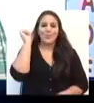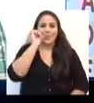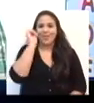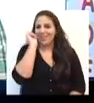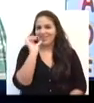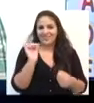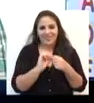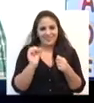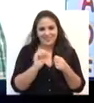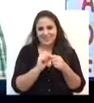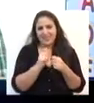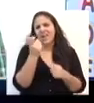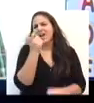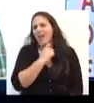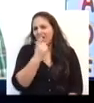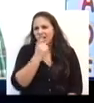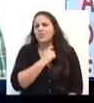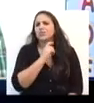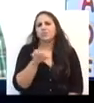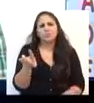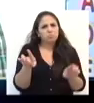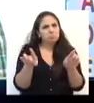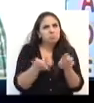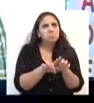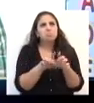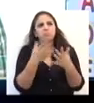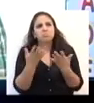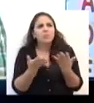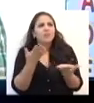sobre a mulher. Então eu acho que isso acaba